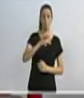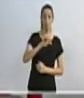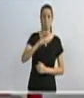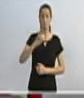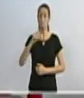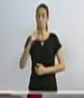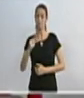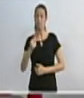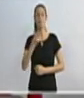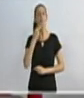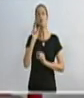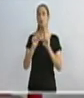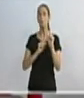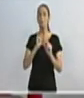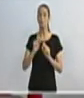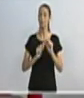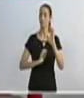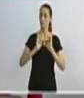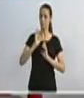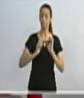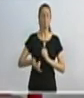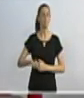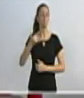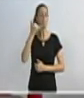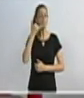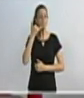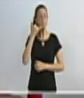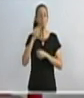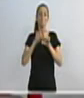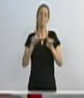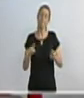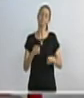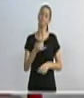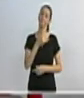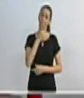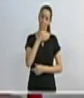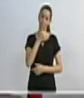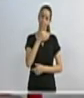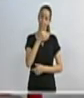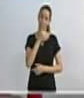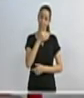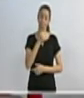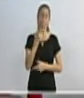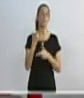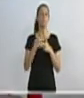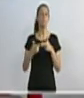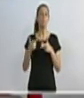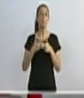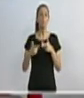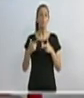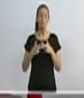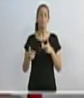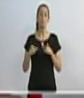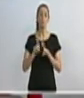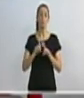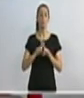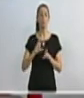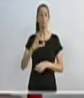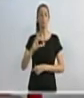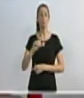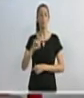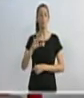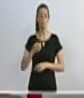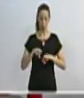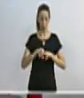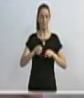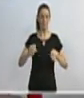que fala muito sobre a telefonia, mas, infelizmente, problema de viabilização do Código de Zonamento e ocupação do